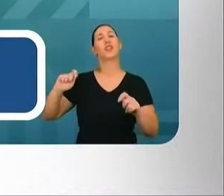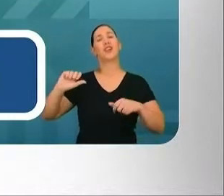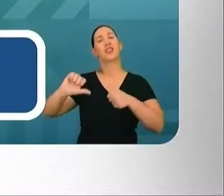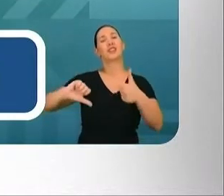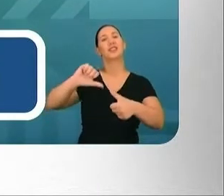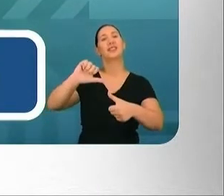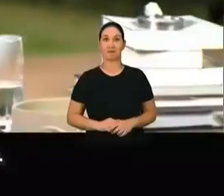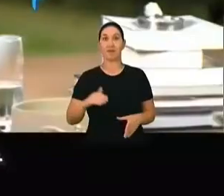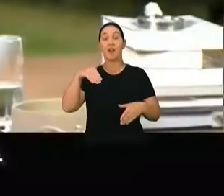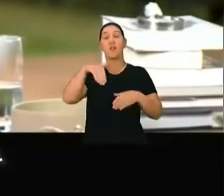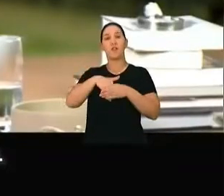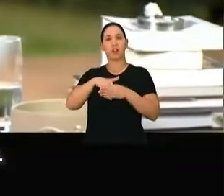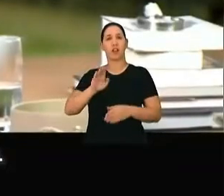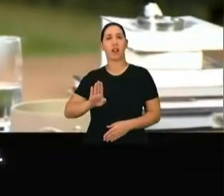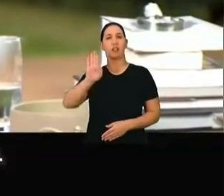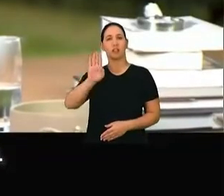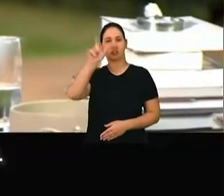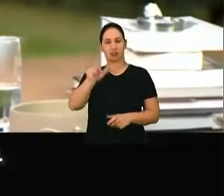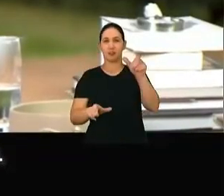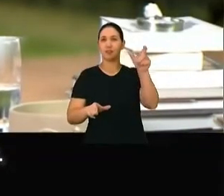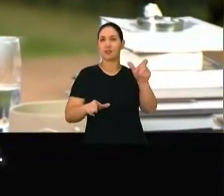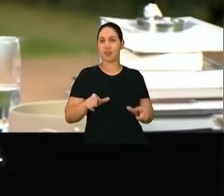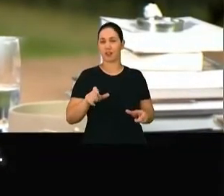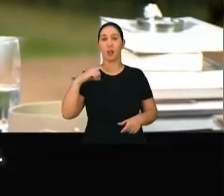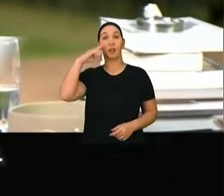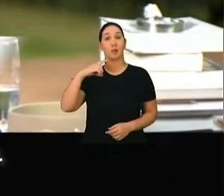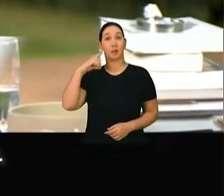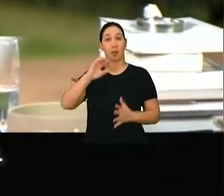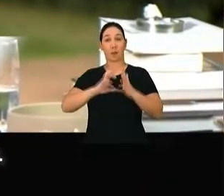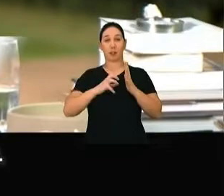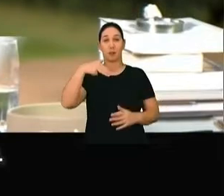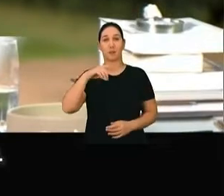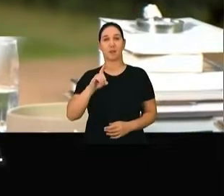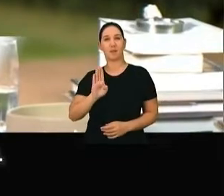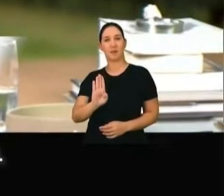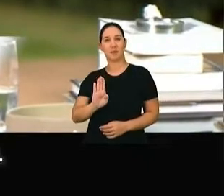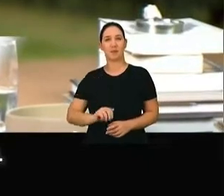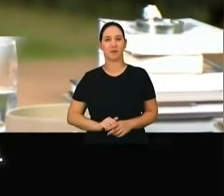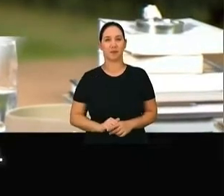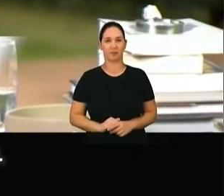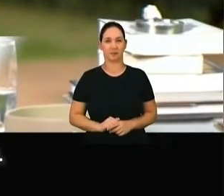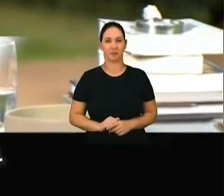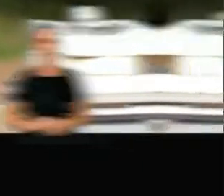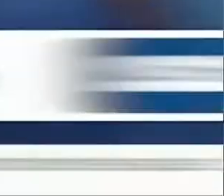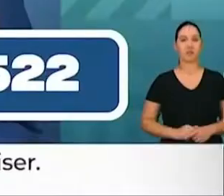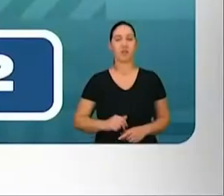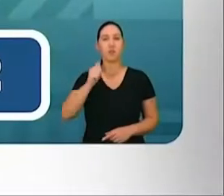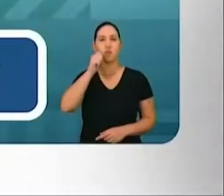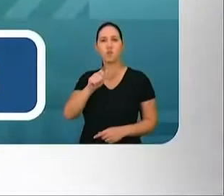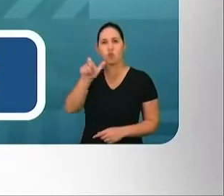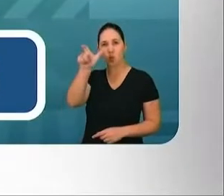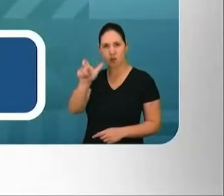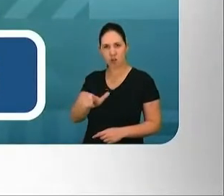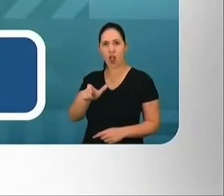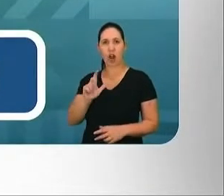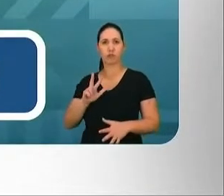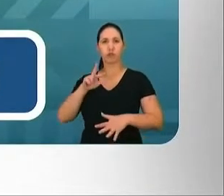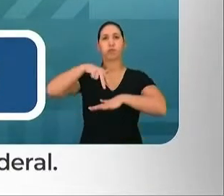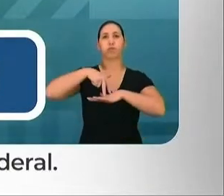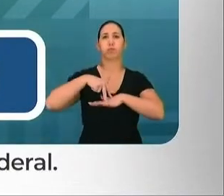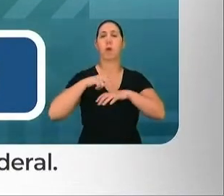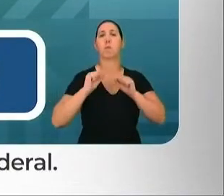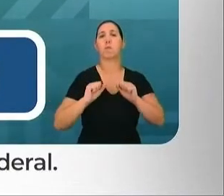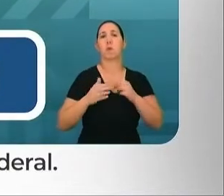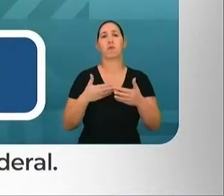da transformação. Vote nas candidatas e nos candidatos a deputados do MDB. Lugar de mulher é onde ela